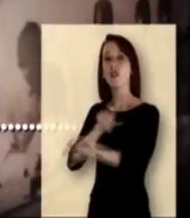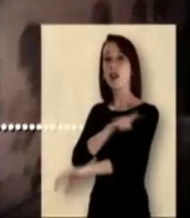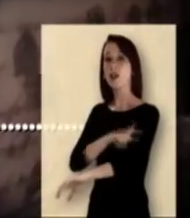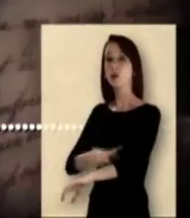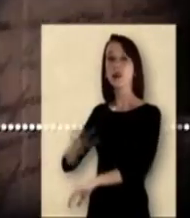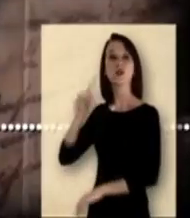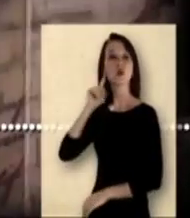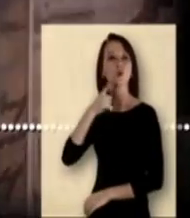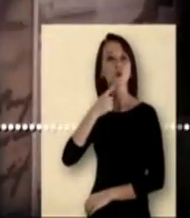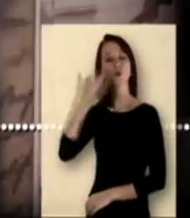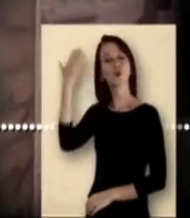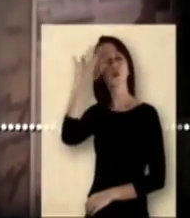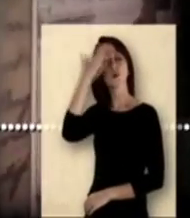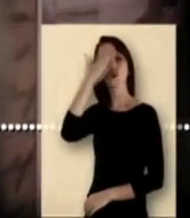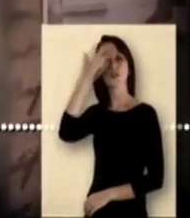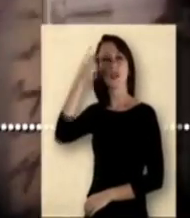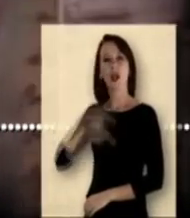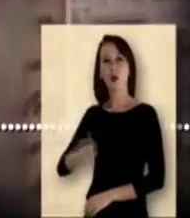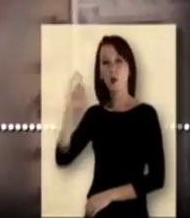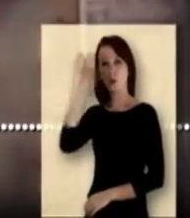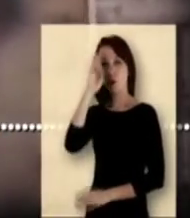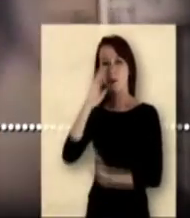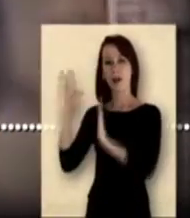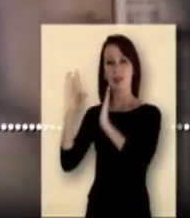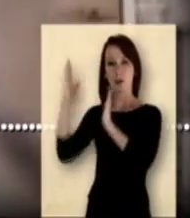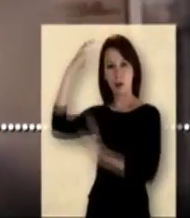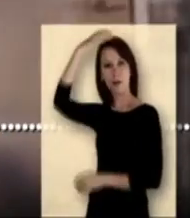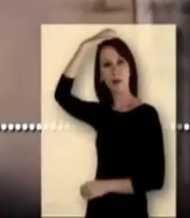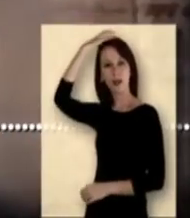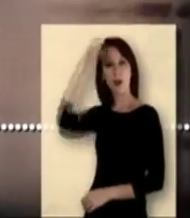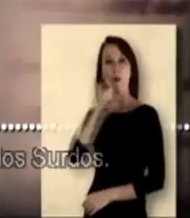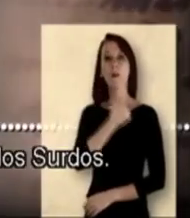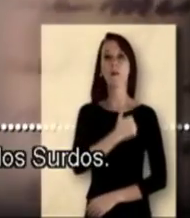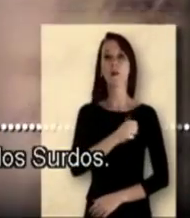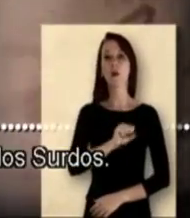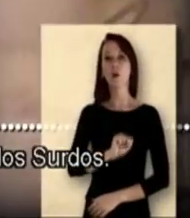A educação de surdos e cegos no Brasil Imperial.